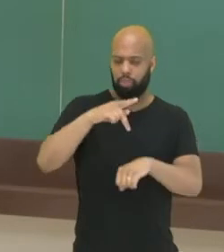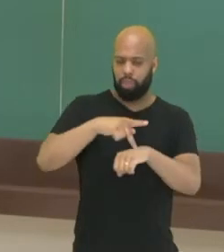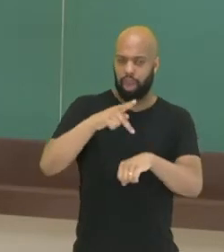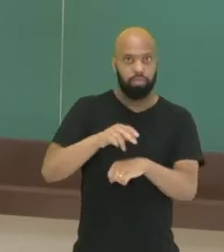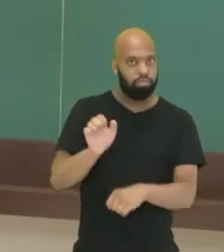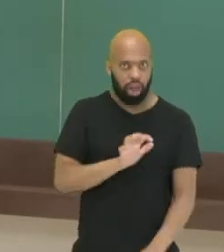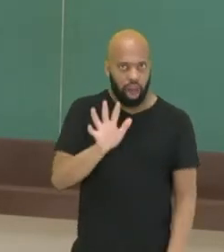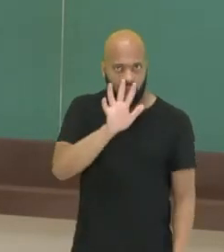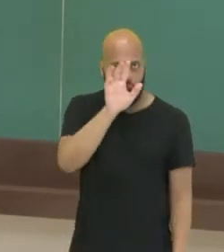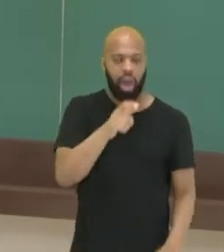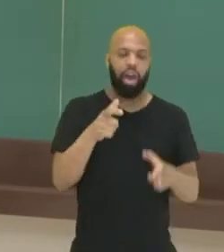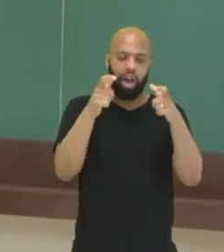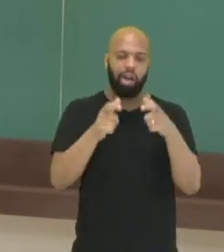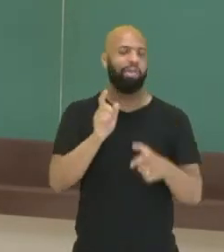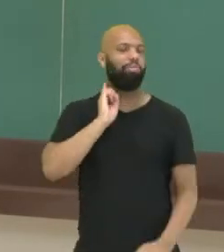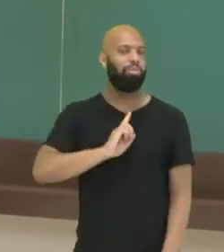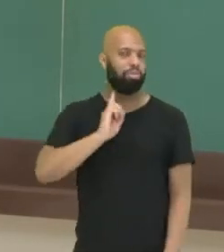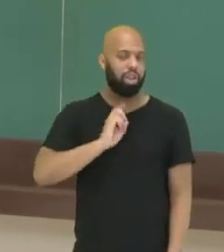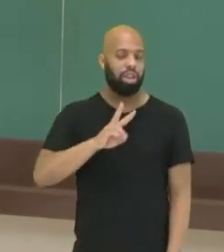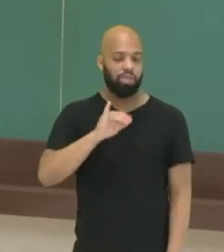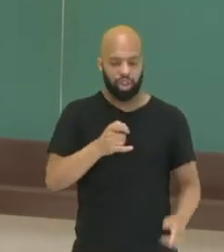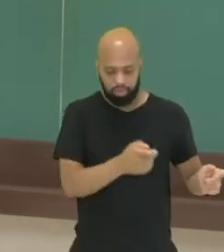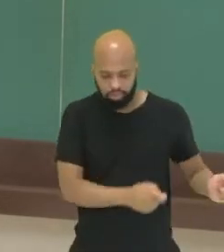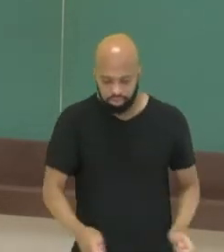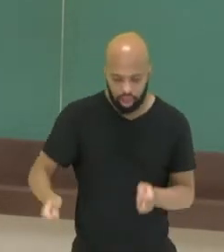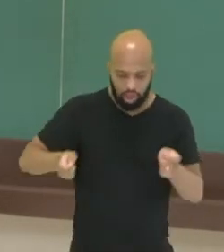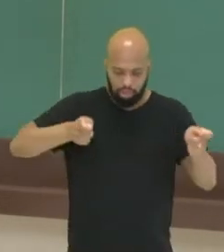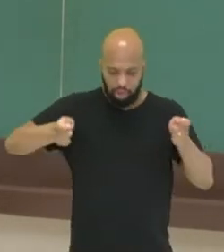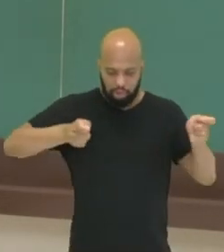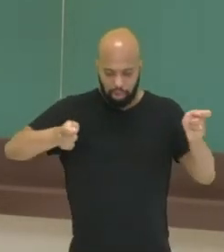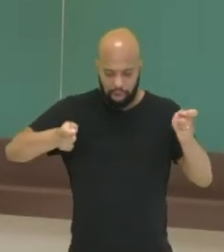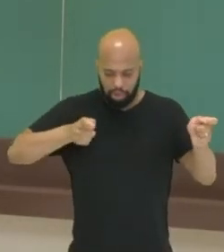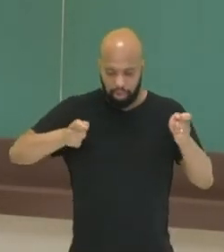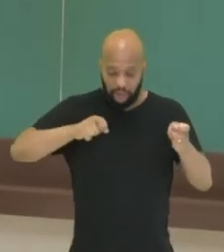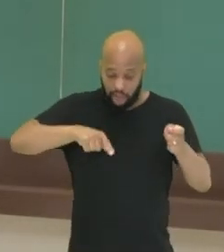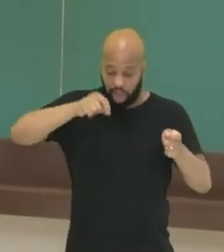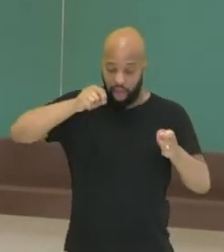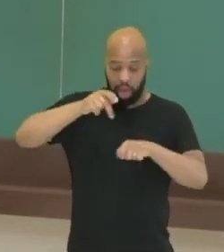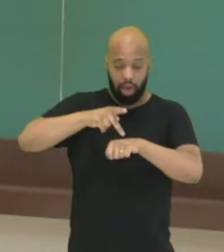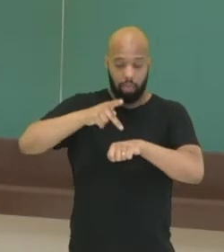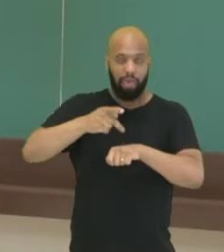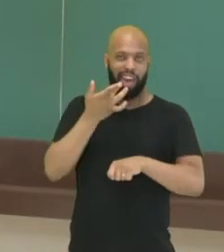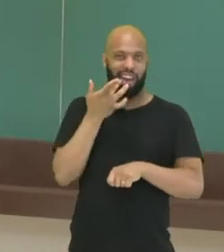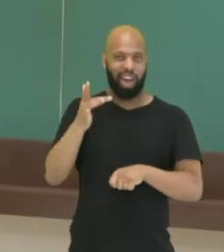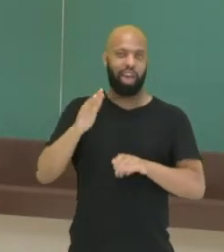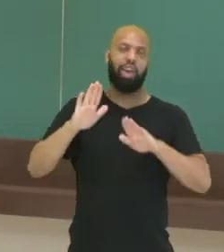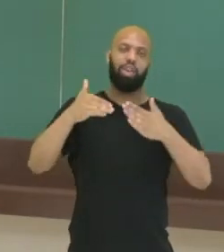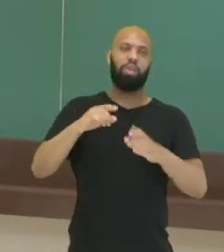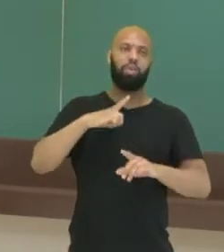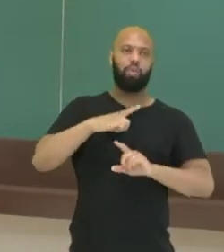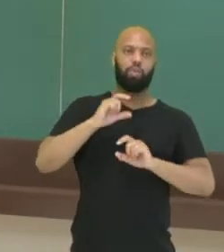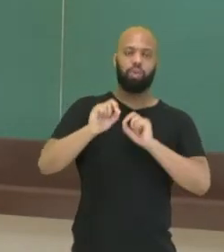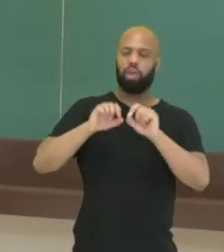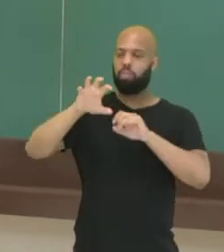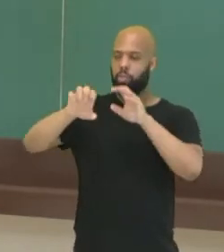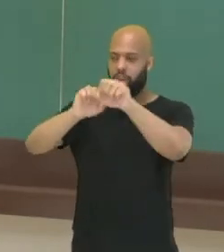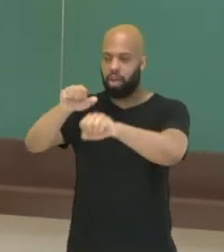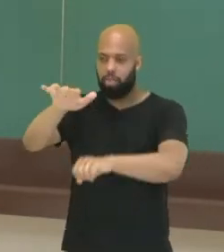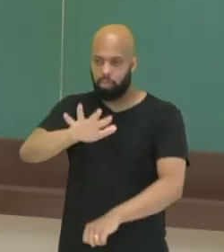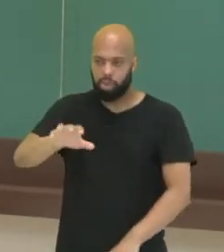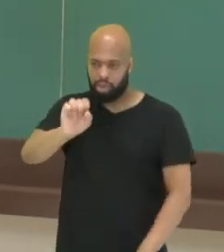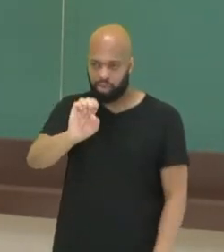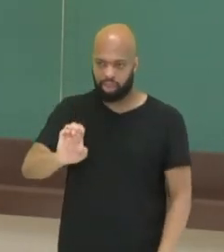de Minas Gerais, para desenvolver a mineração, que acaba atraindo população para essas áreas e ocupando a região sudeste.